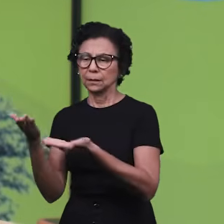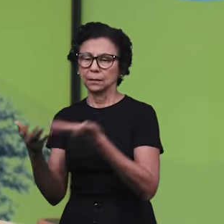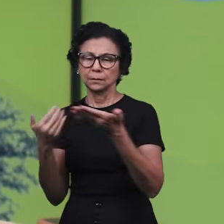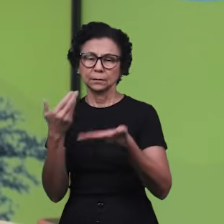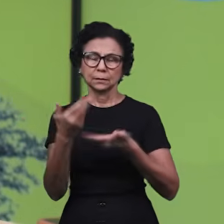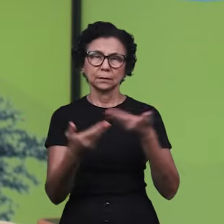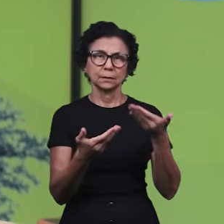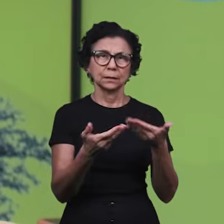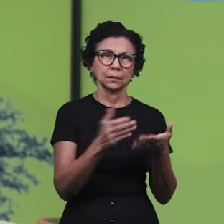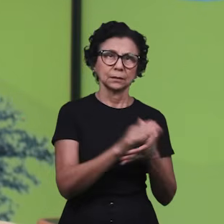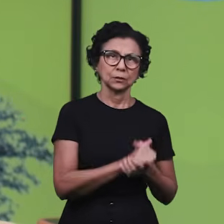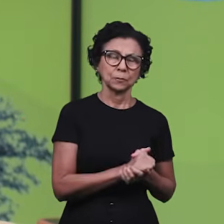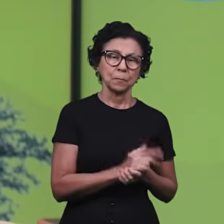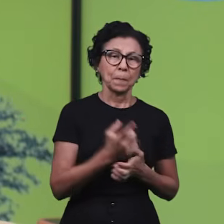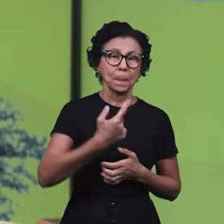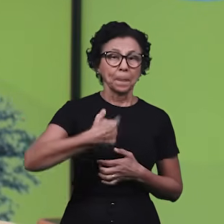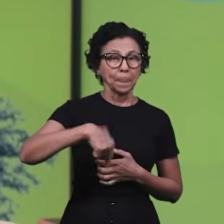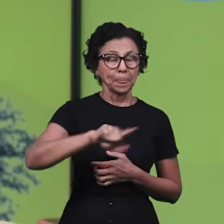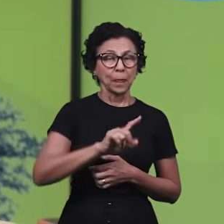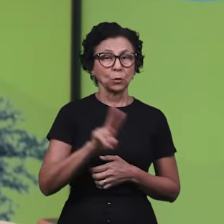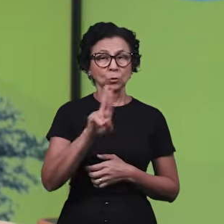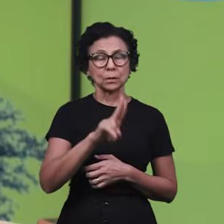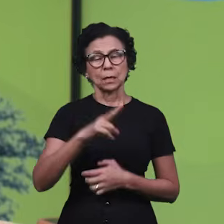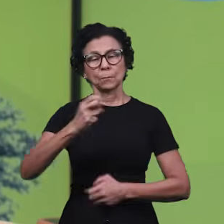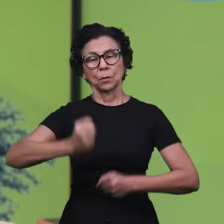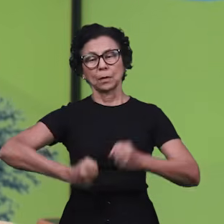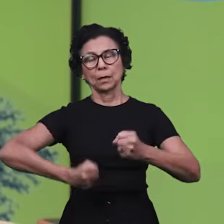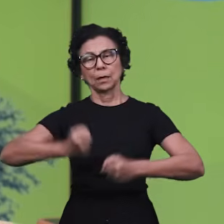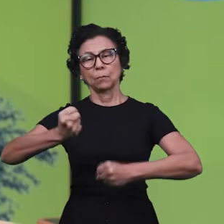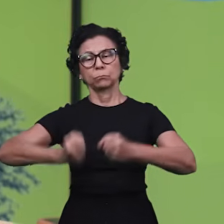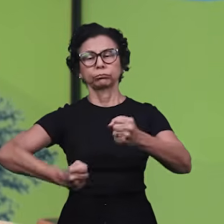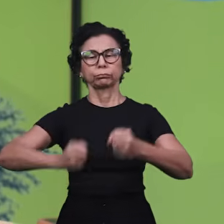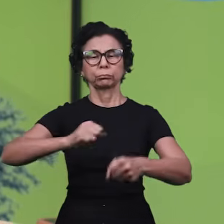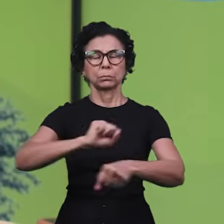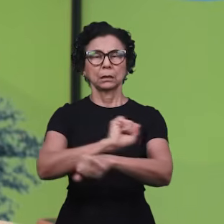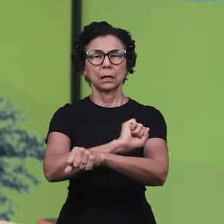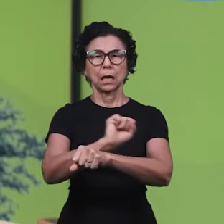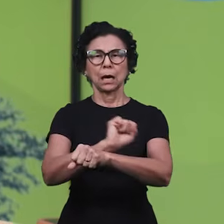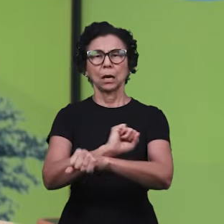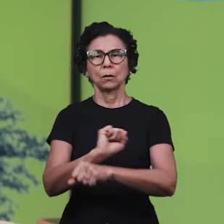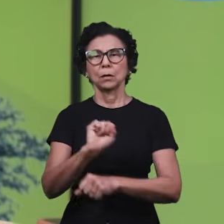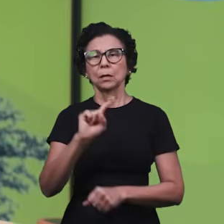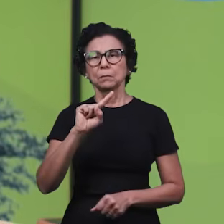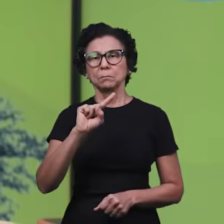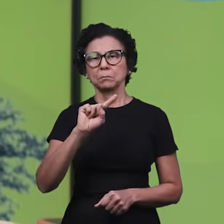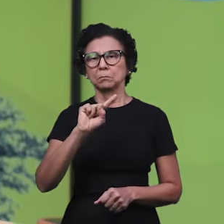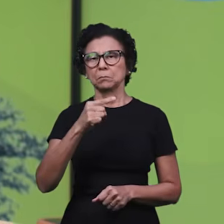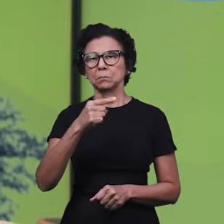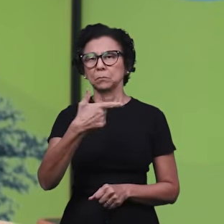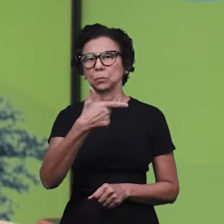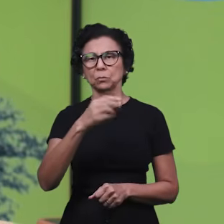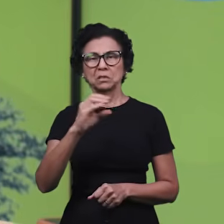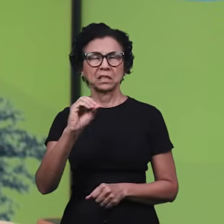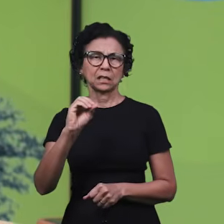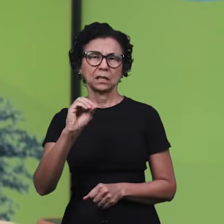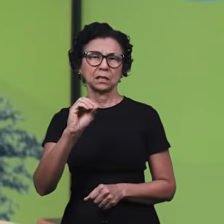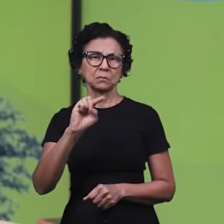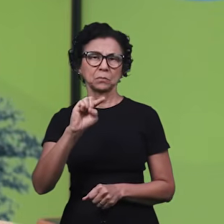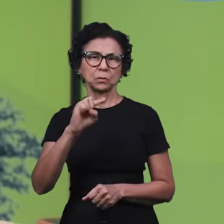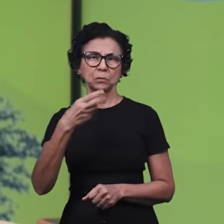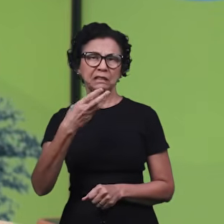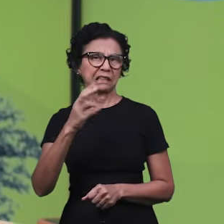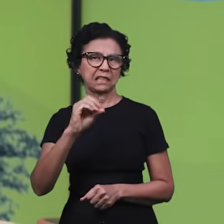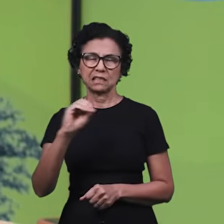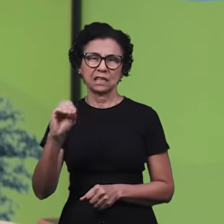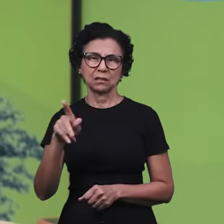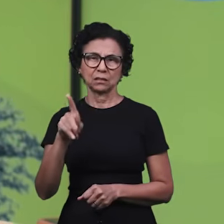missão transamazônica de carro, Nós percorremos ali cerca de 1.200, 1.300 quilômetros, assistindo às